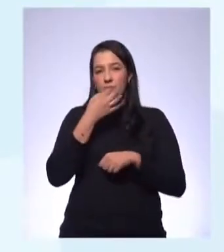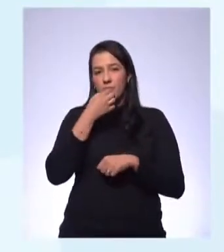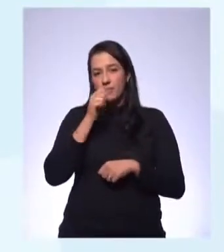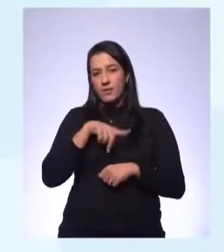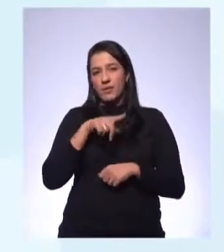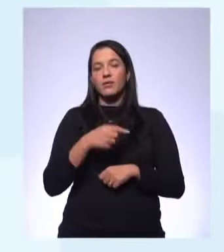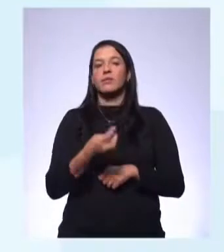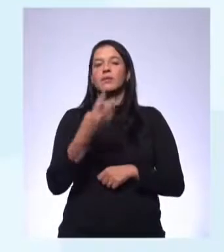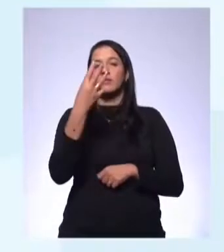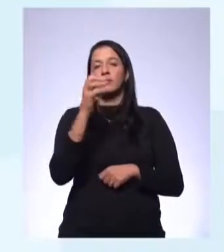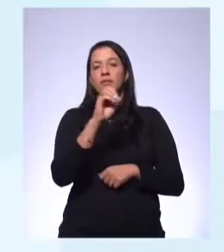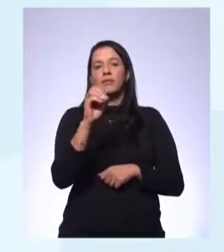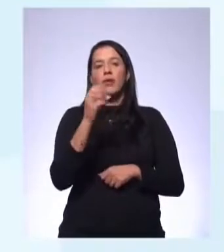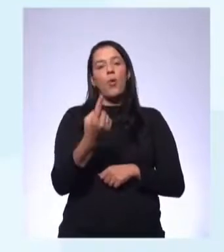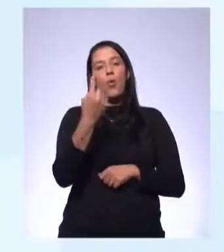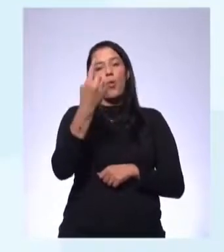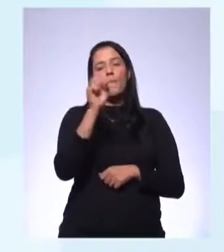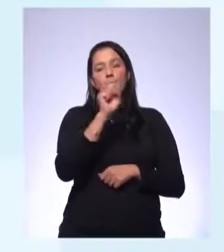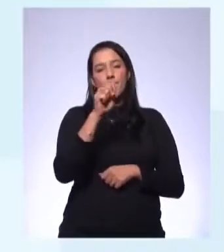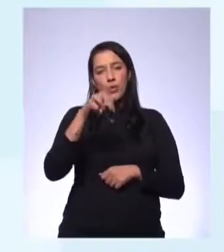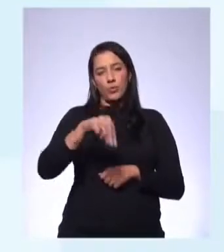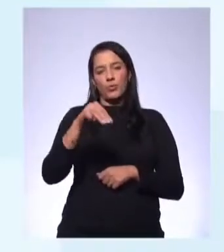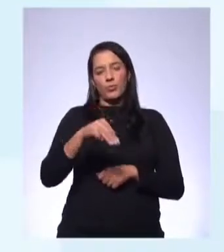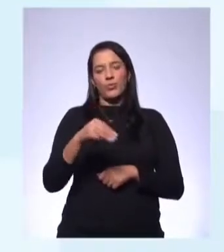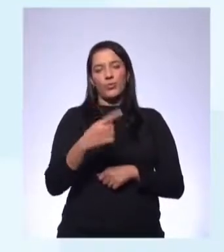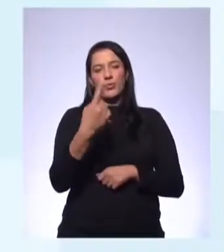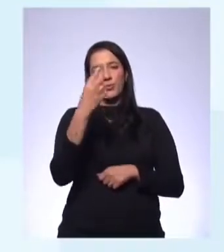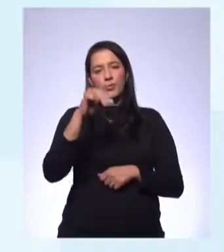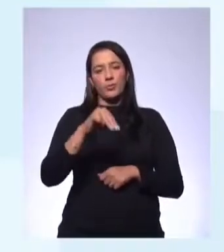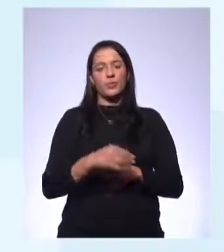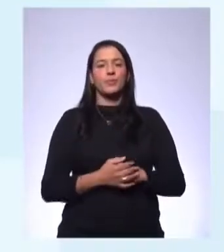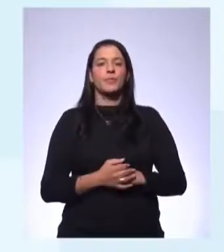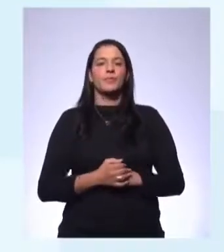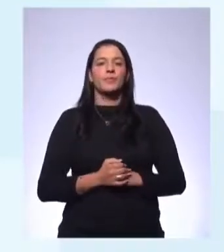30 segundos, 1 minuto para você responder isso, vai, 1 minutinho.